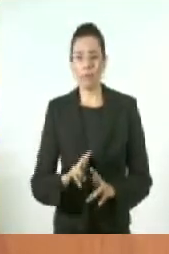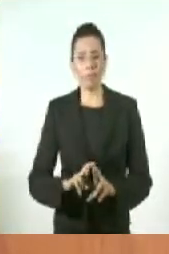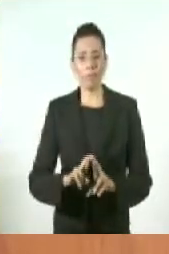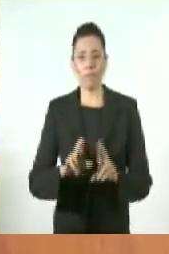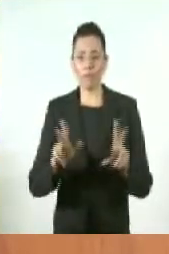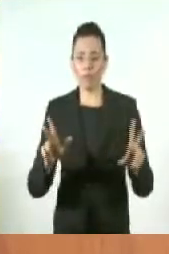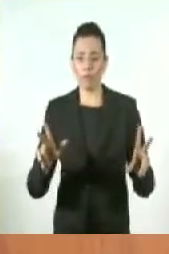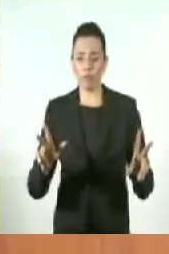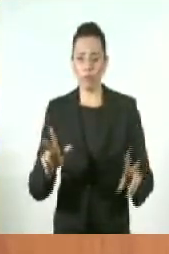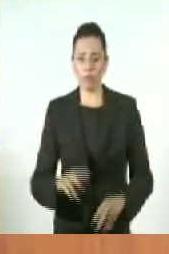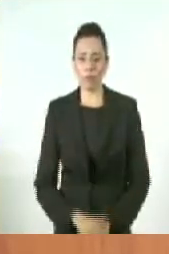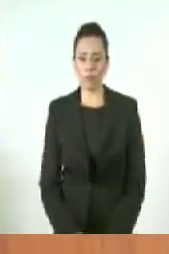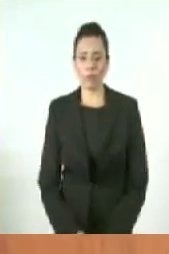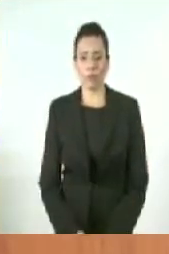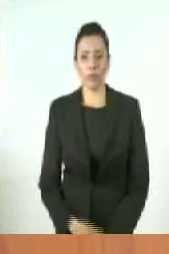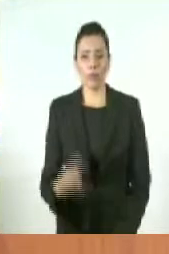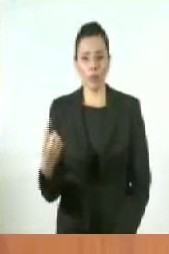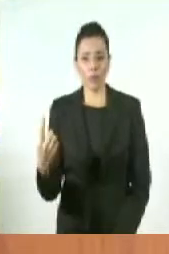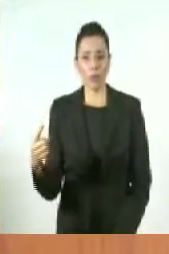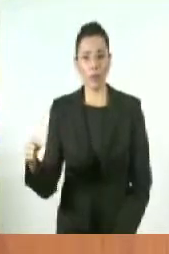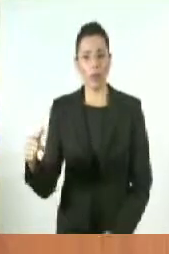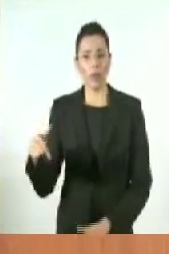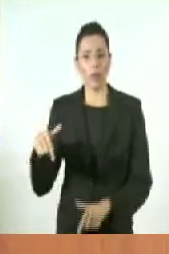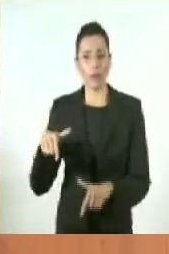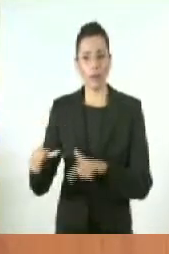Uma coisa é a mão de obra, que